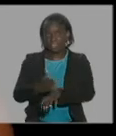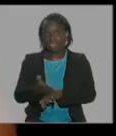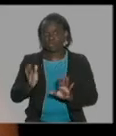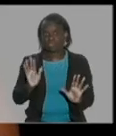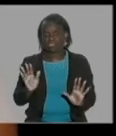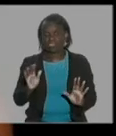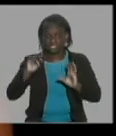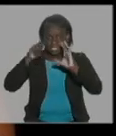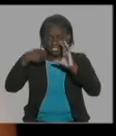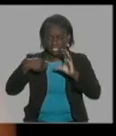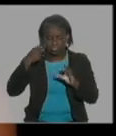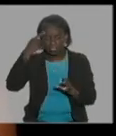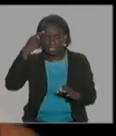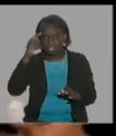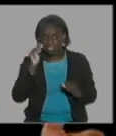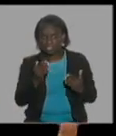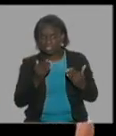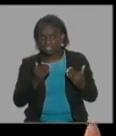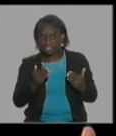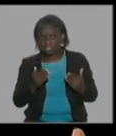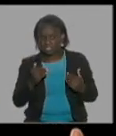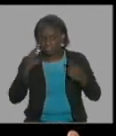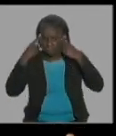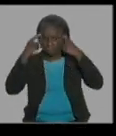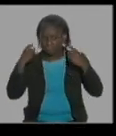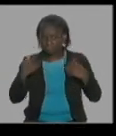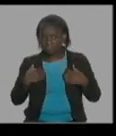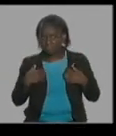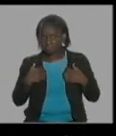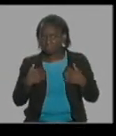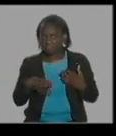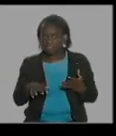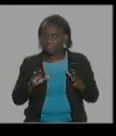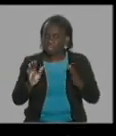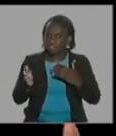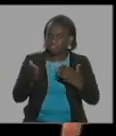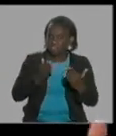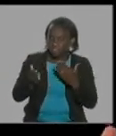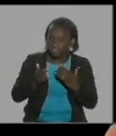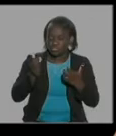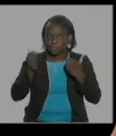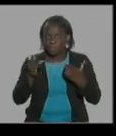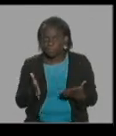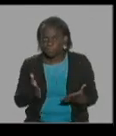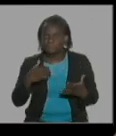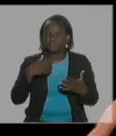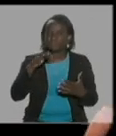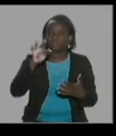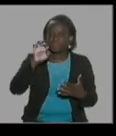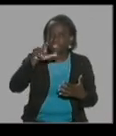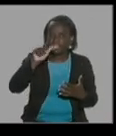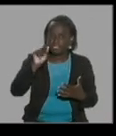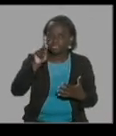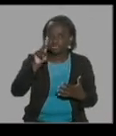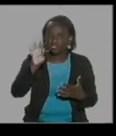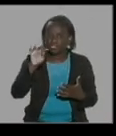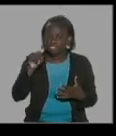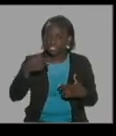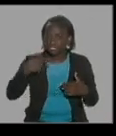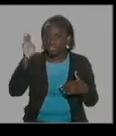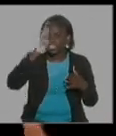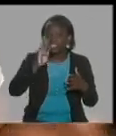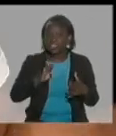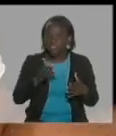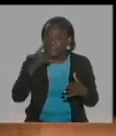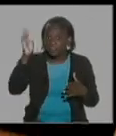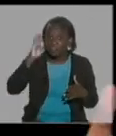branco. Com uma câmera, eles vinham muito, muito agressivos já, mas a gente conversava, falava, cara, eu tô falando do Fela Kuti, a gente é do